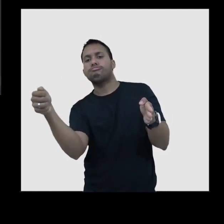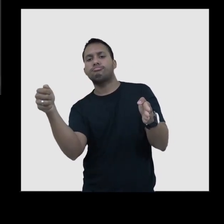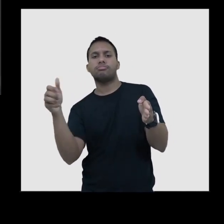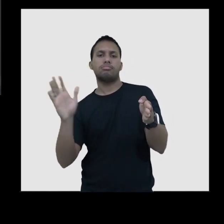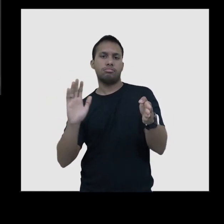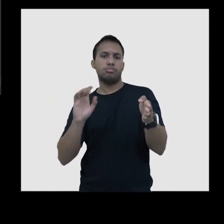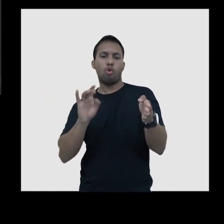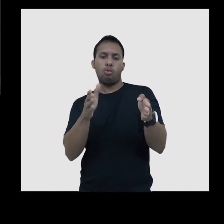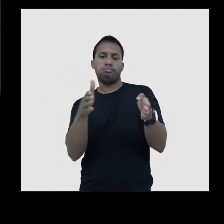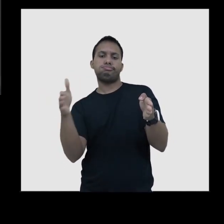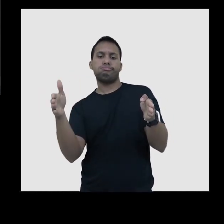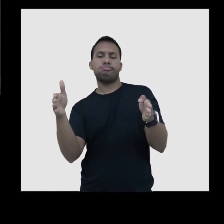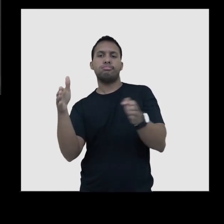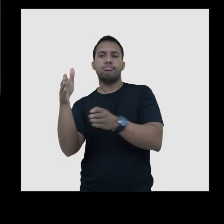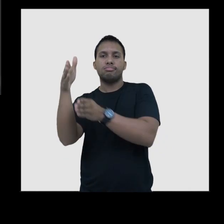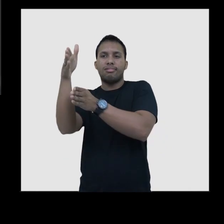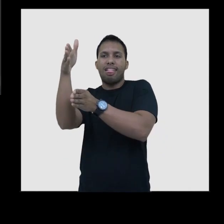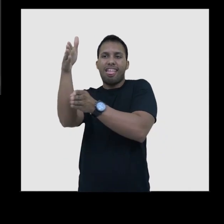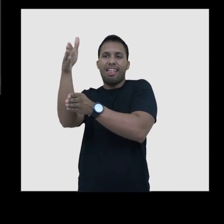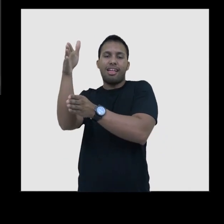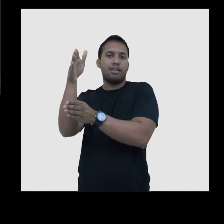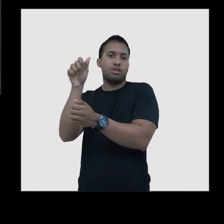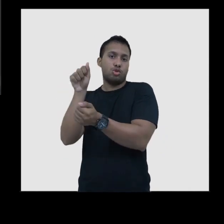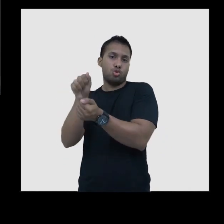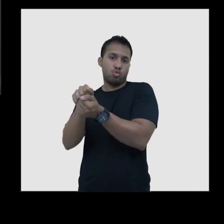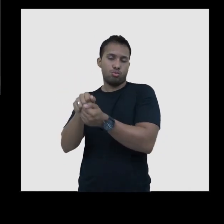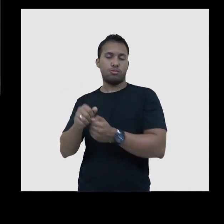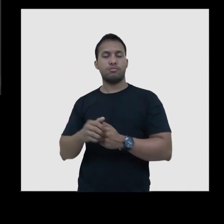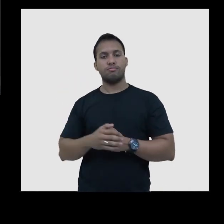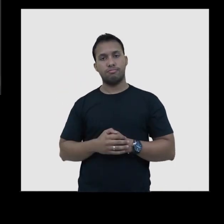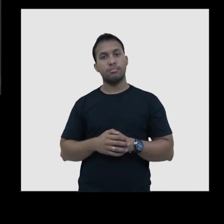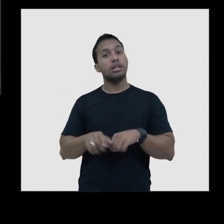aqui está só arrastando o finalzinho do vídeo para terminar junto.